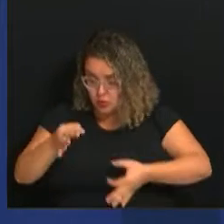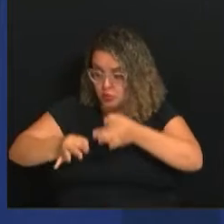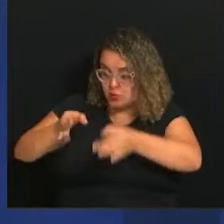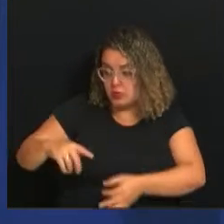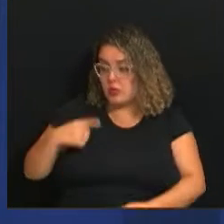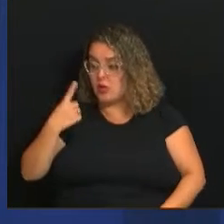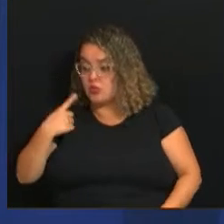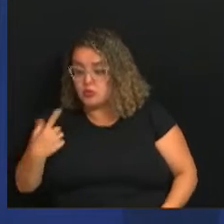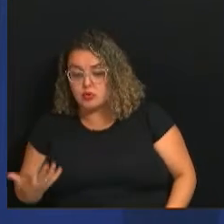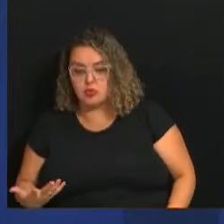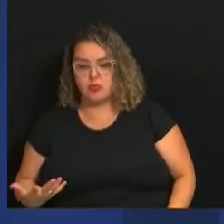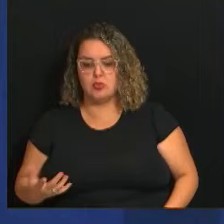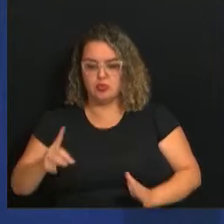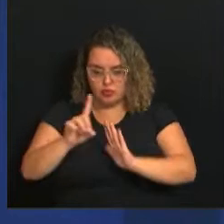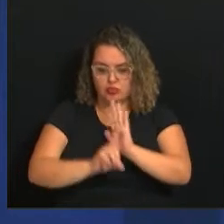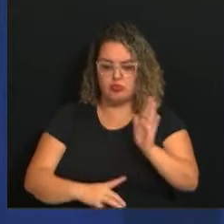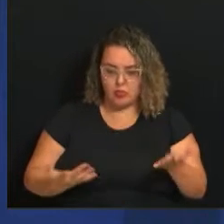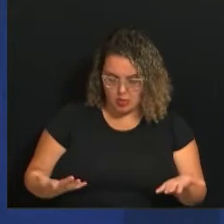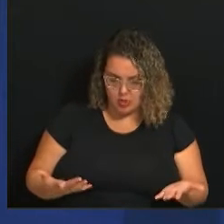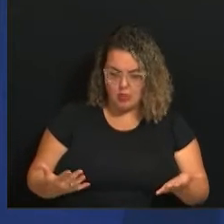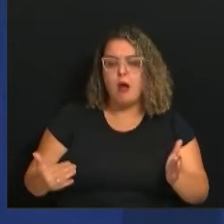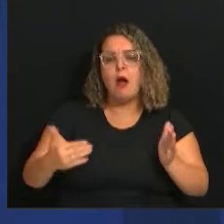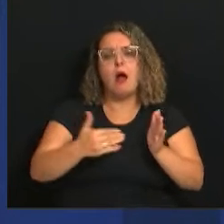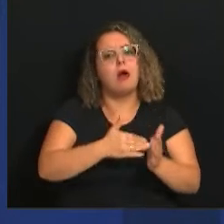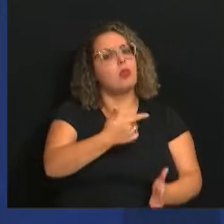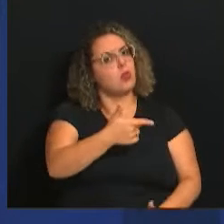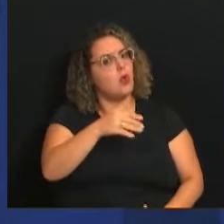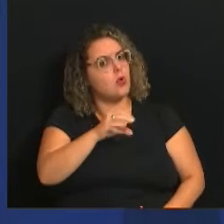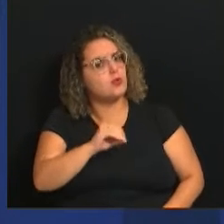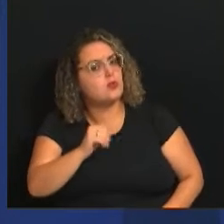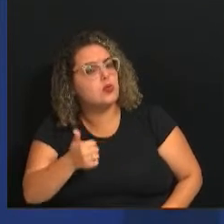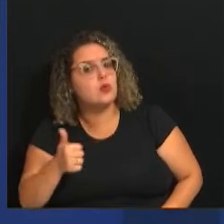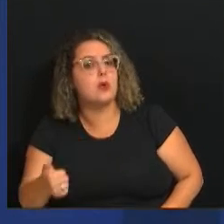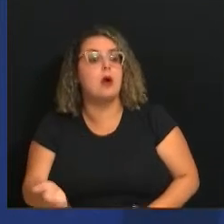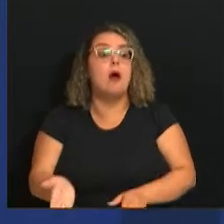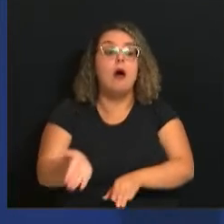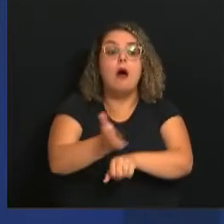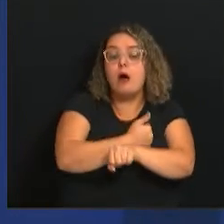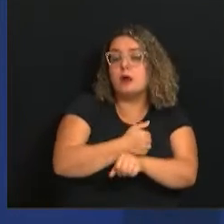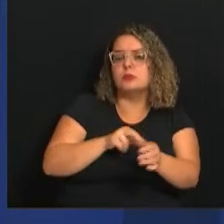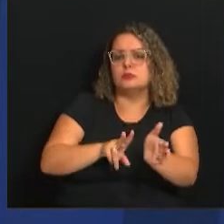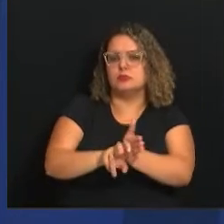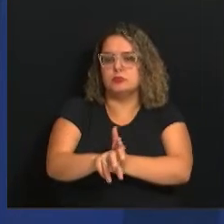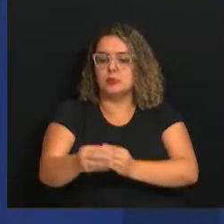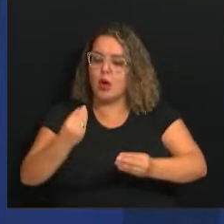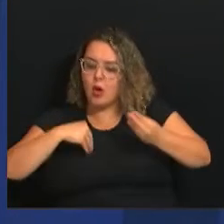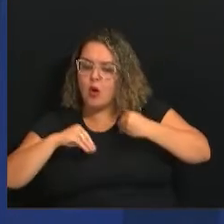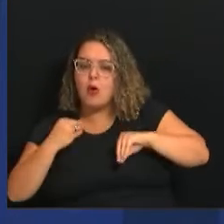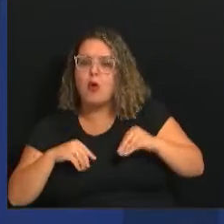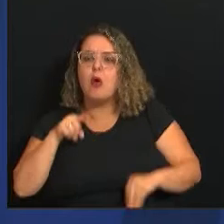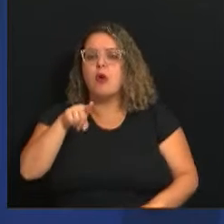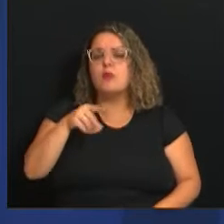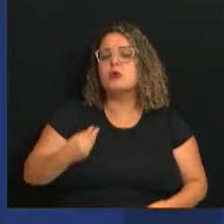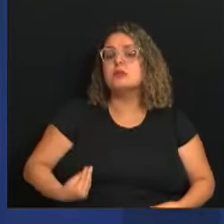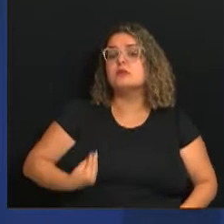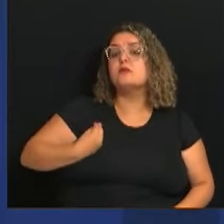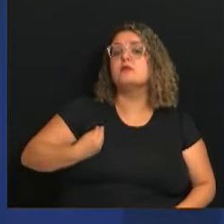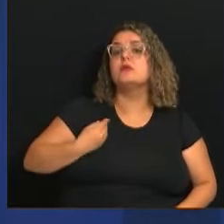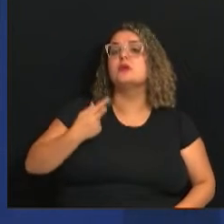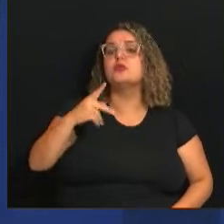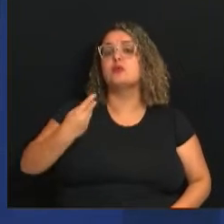você tivesse um câncer, se você tivesse um problema no coração, pressão alta, diabetes, é a mesma coisa.